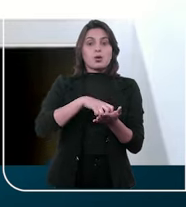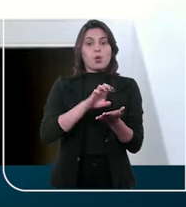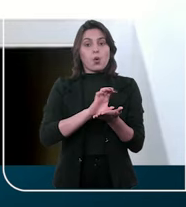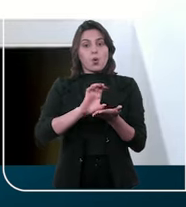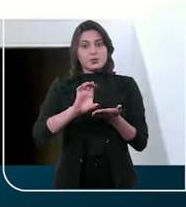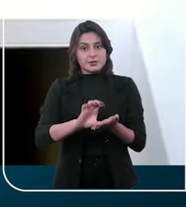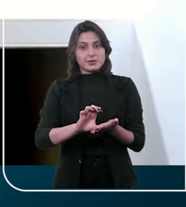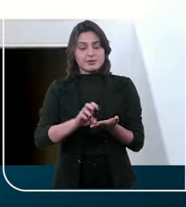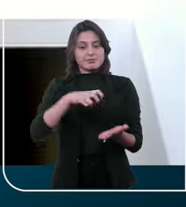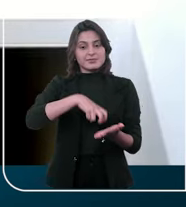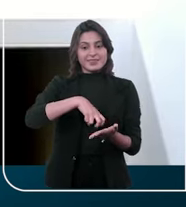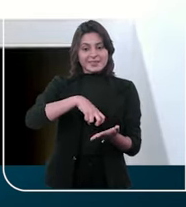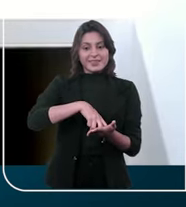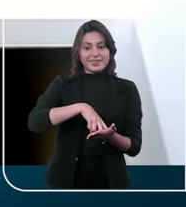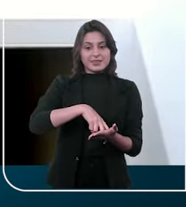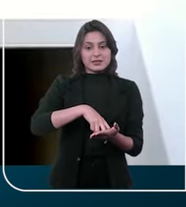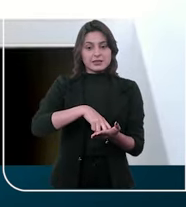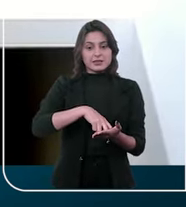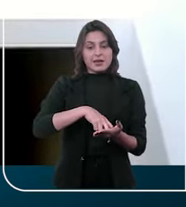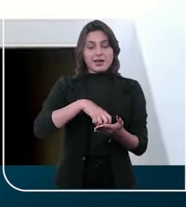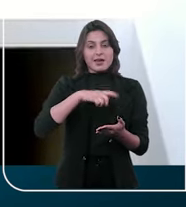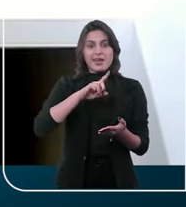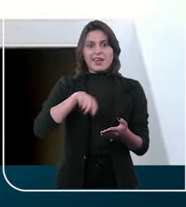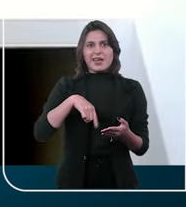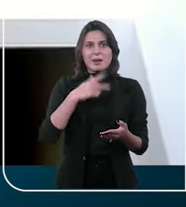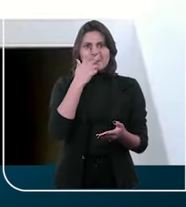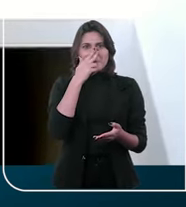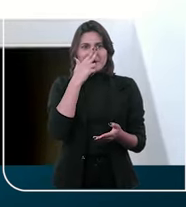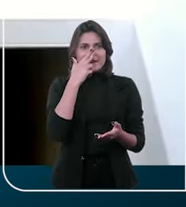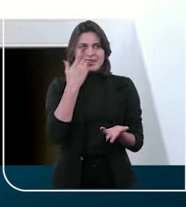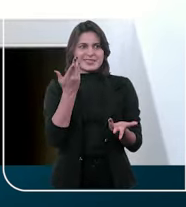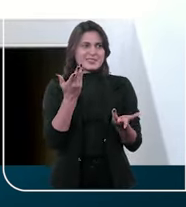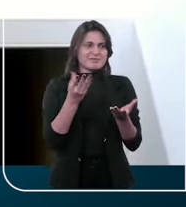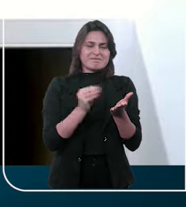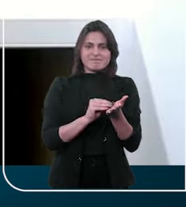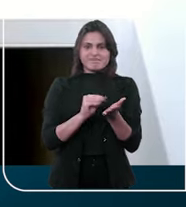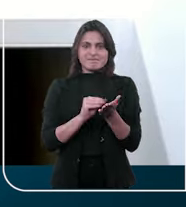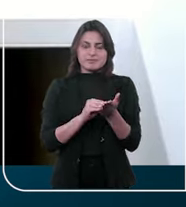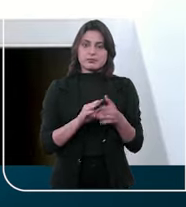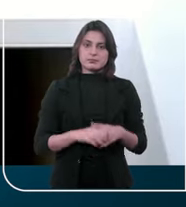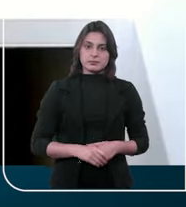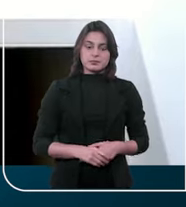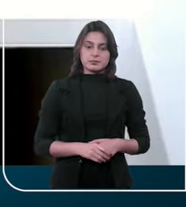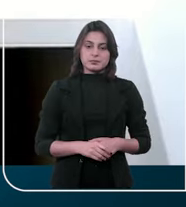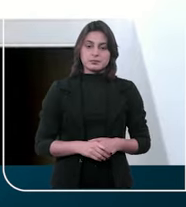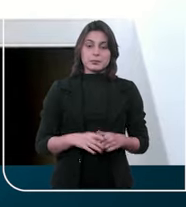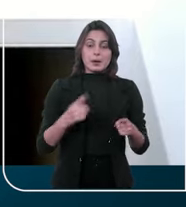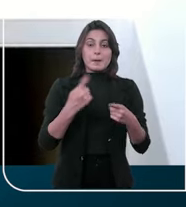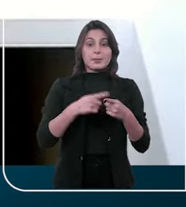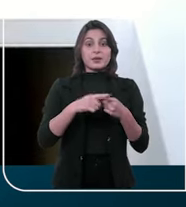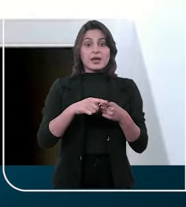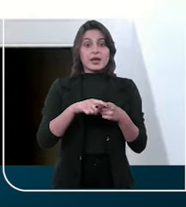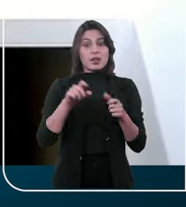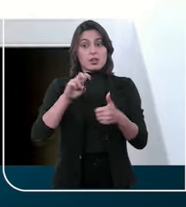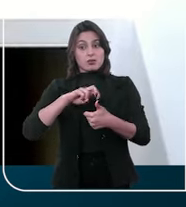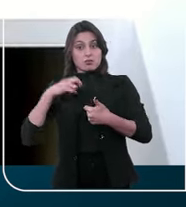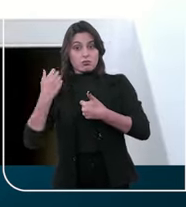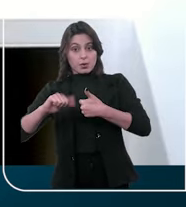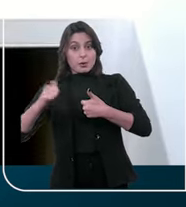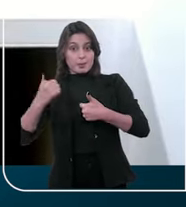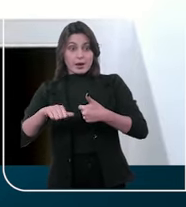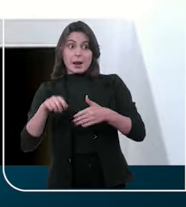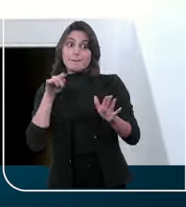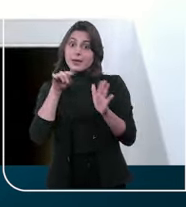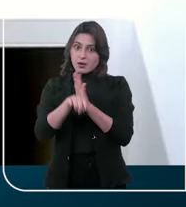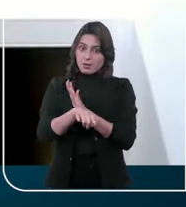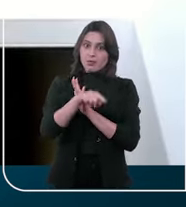desclassificação imprópria, né? Porque na quesitação já é perguntado aos jurados sobre o elemento culpa, né? Então, é o único crime